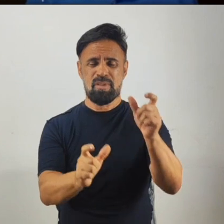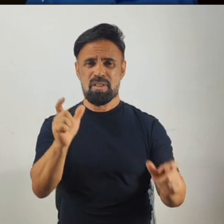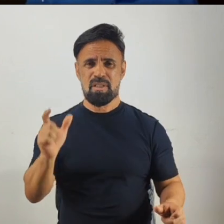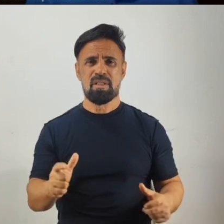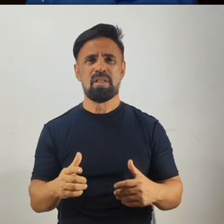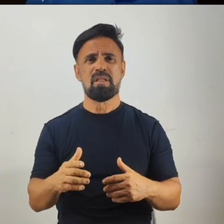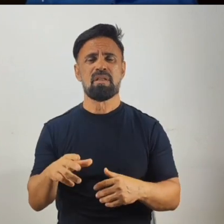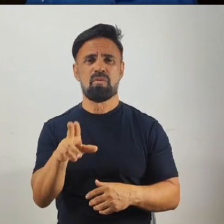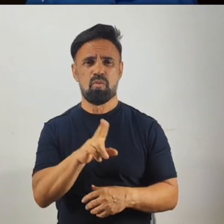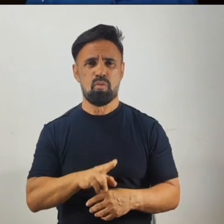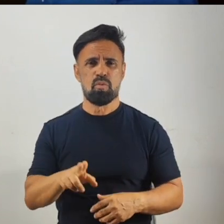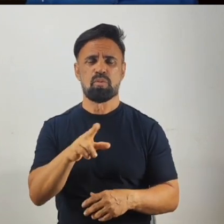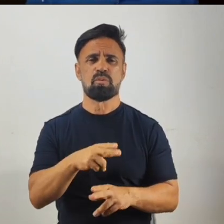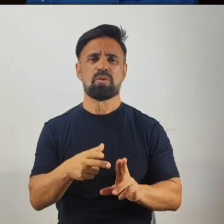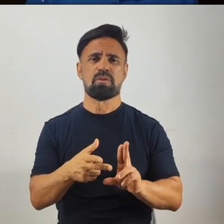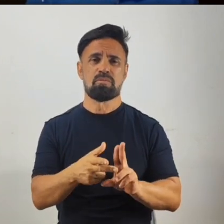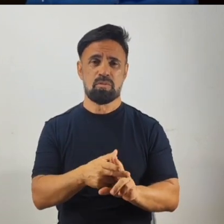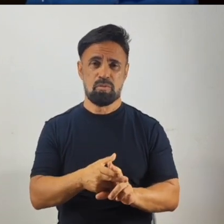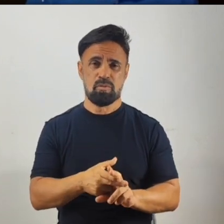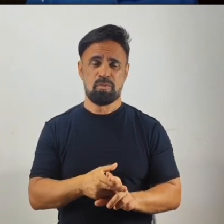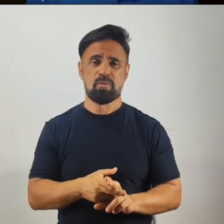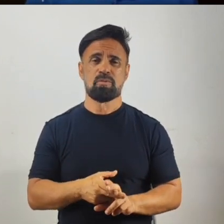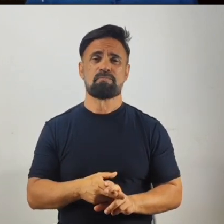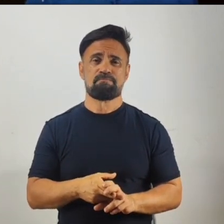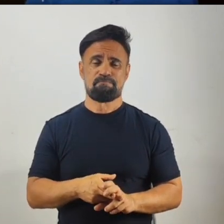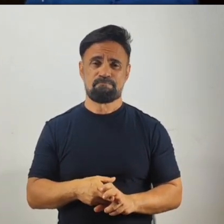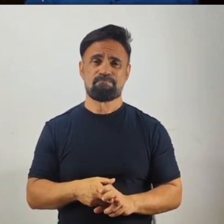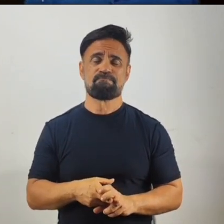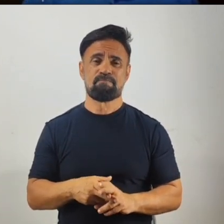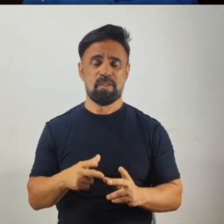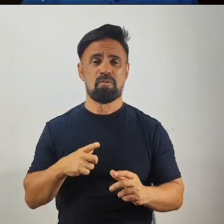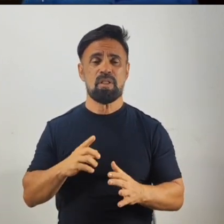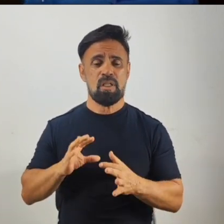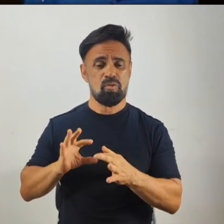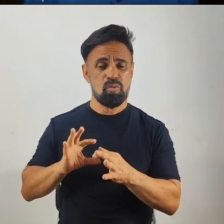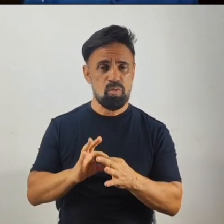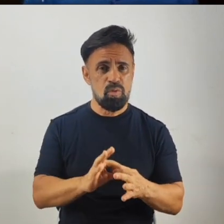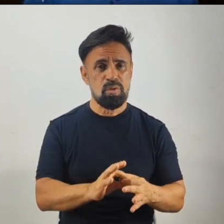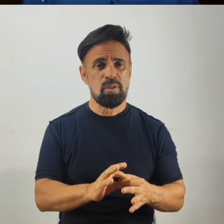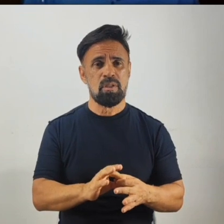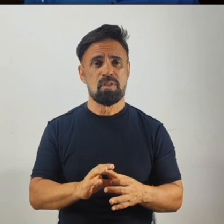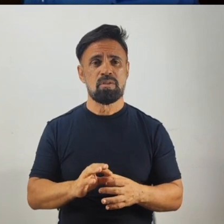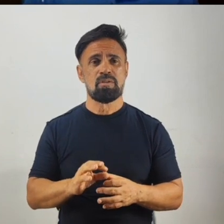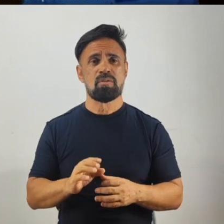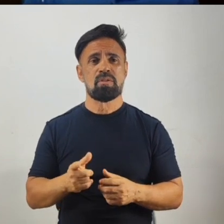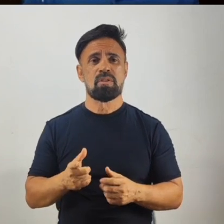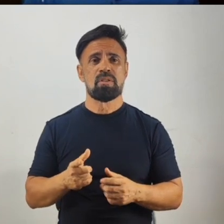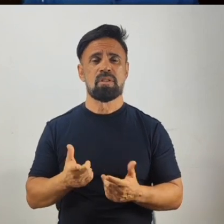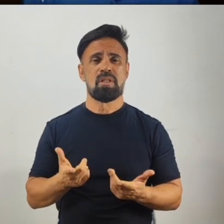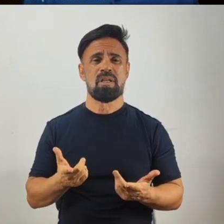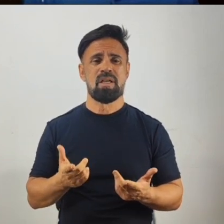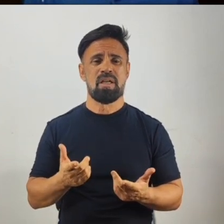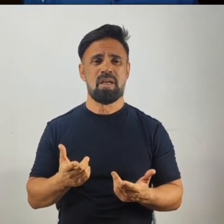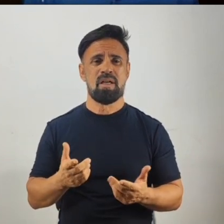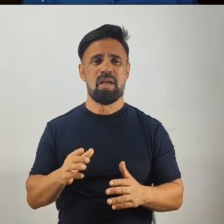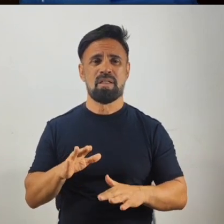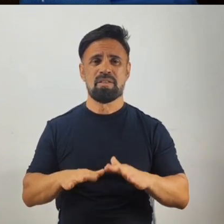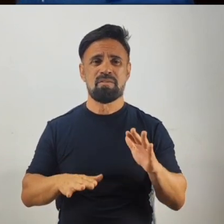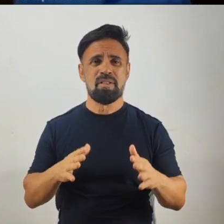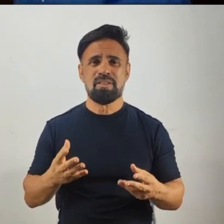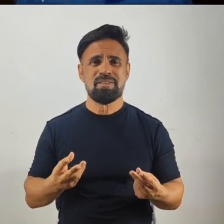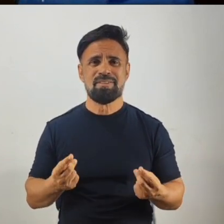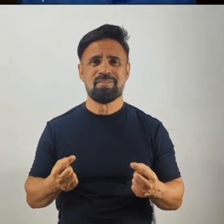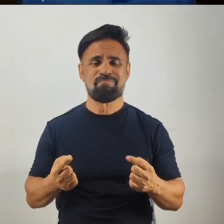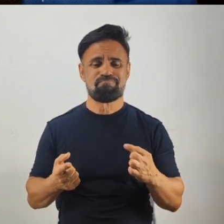nossos usuários, coisas desse tipo. Então, tudo isso está dentro de um contexto que